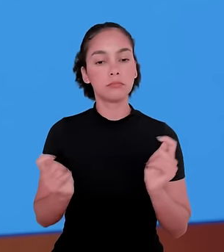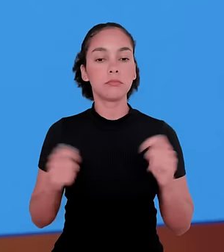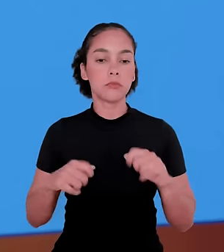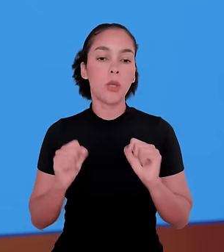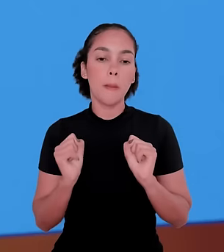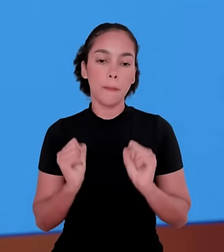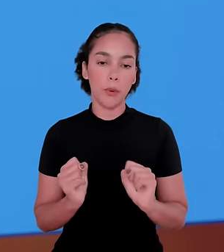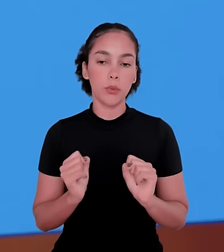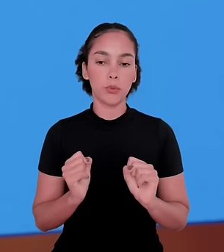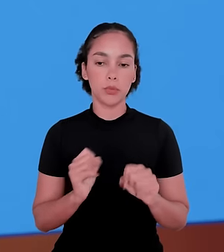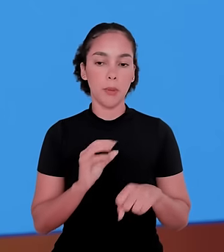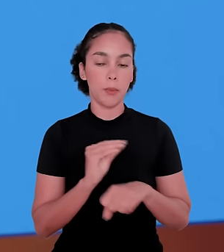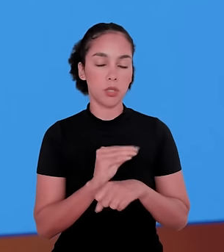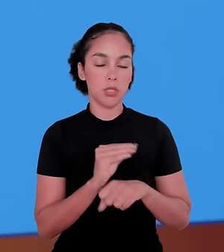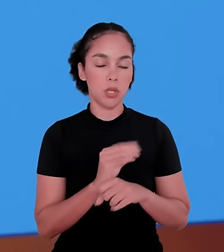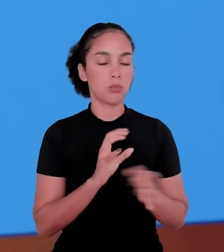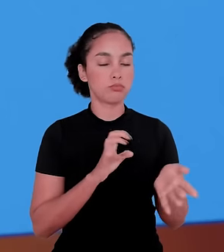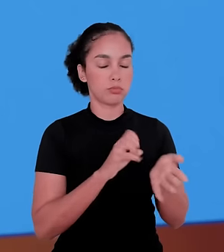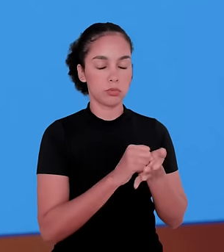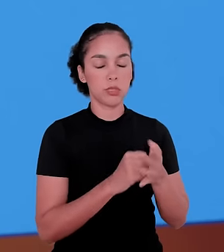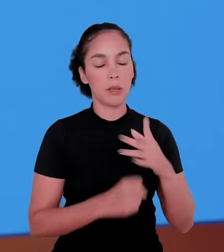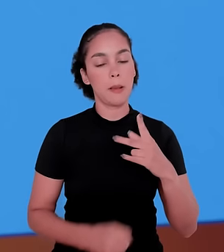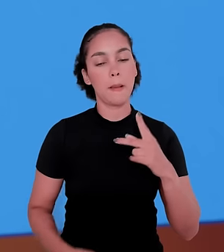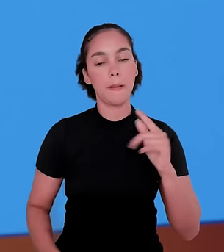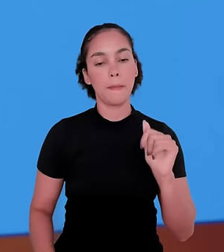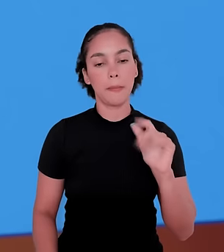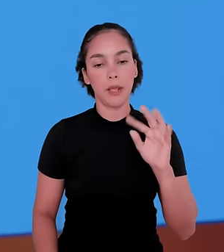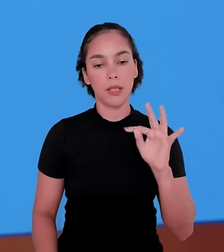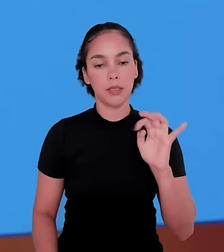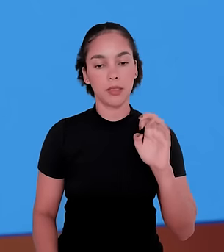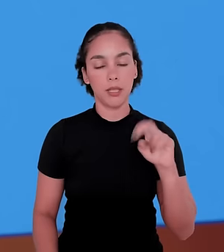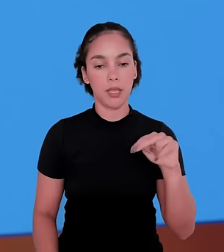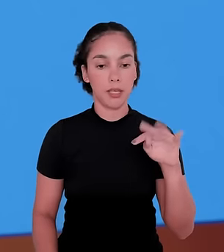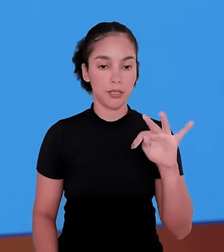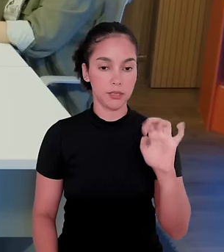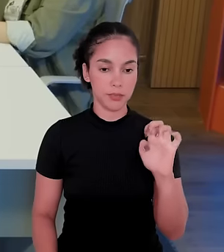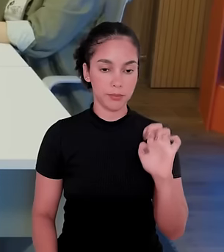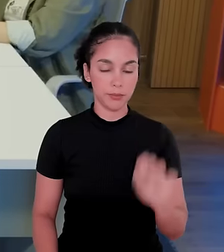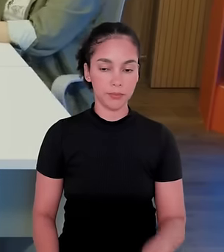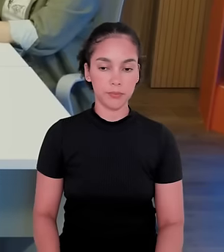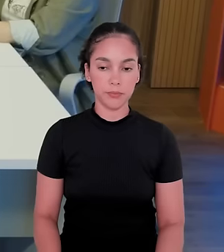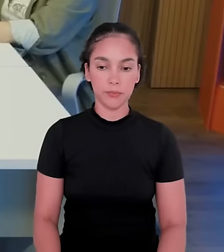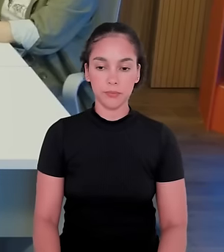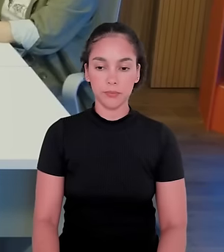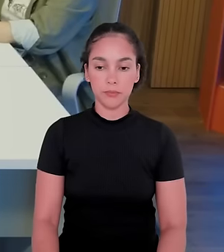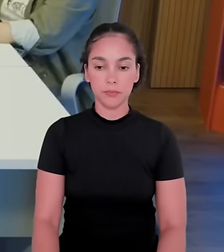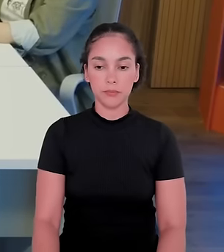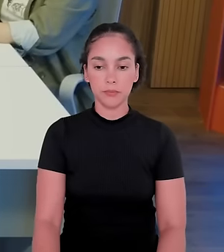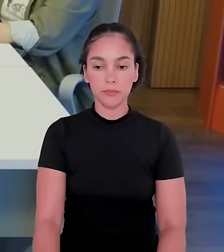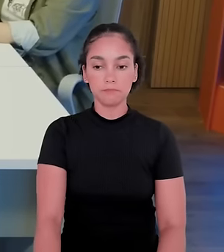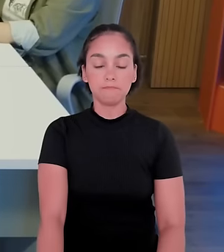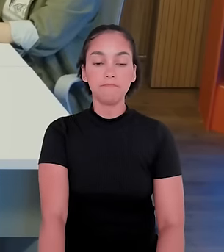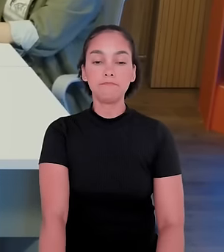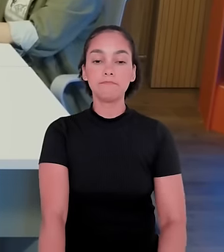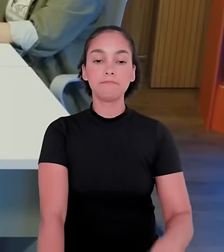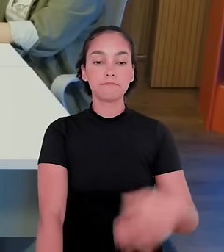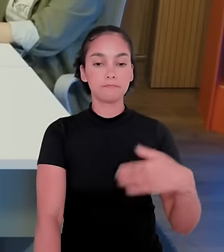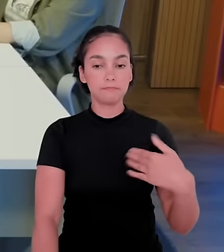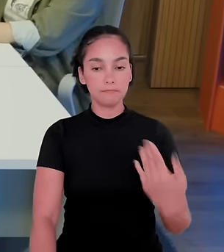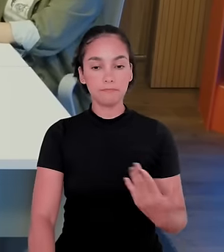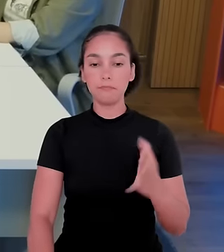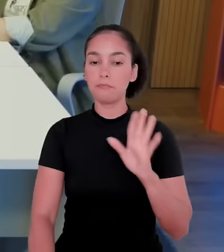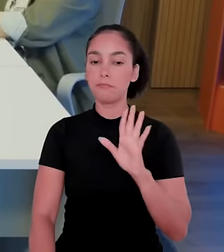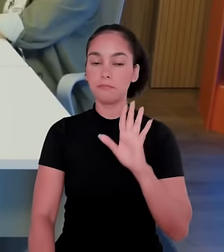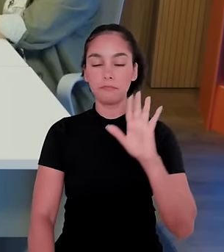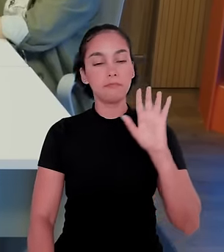pode ser passível de proteção por patentes tá legal então bom voltando lá né Foi bem